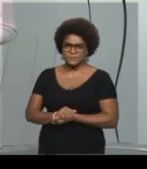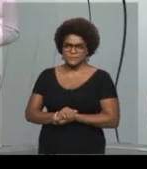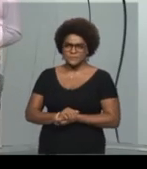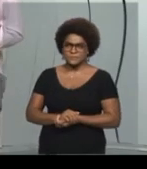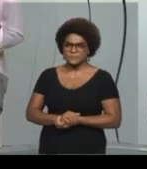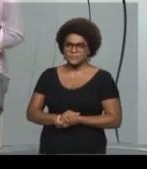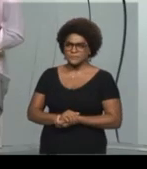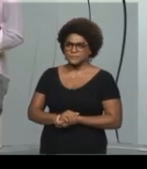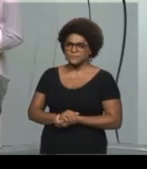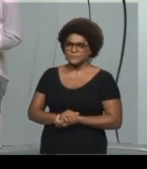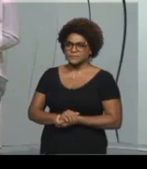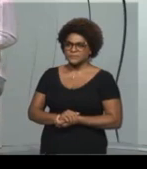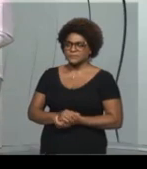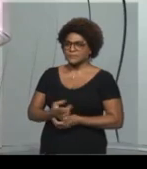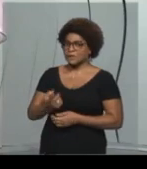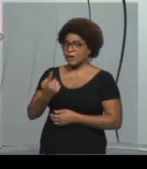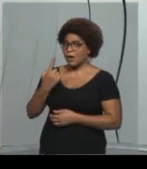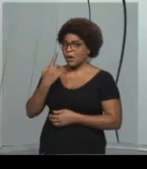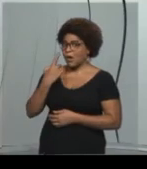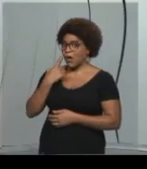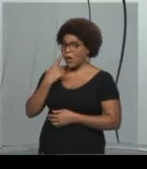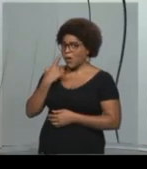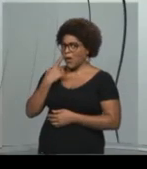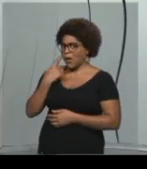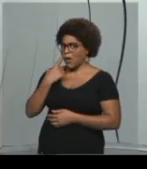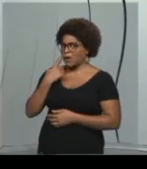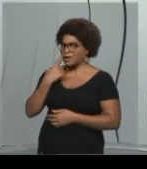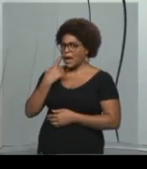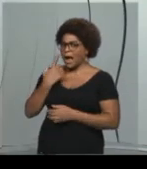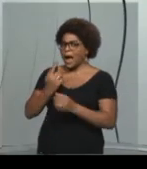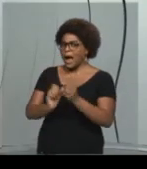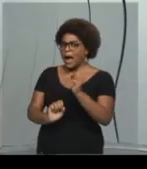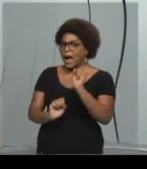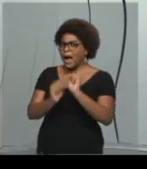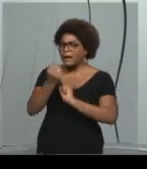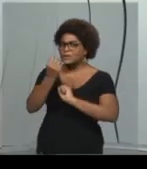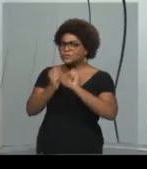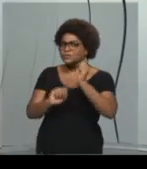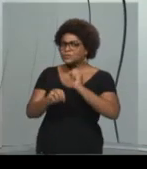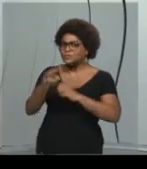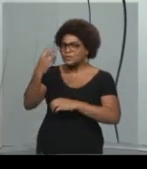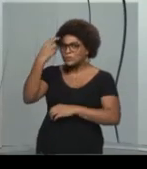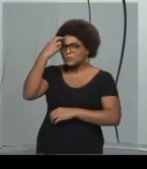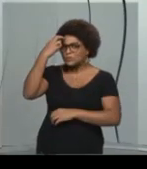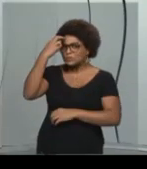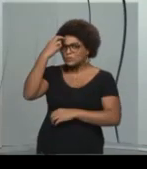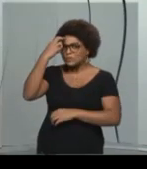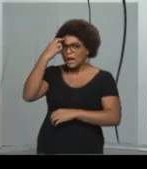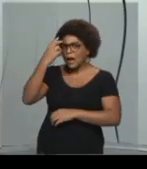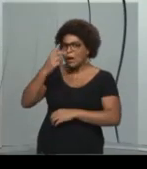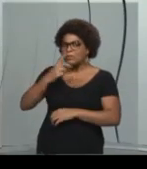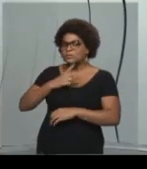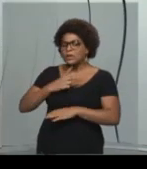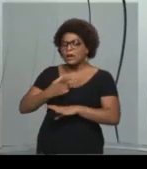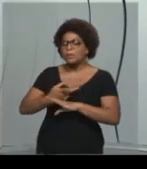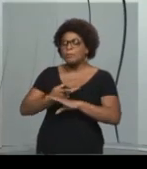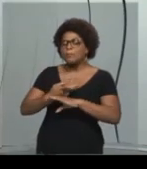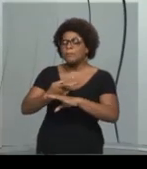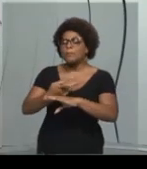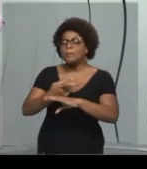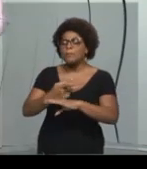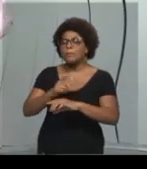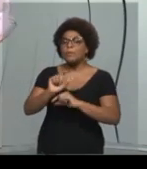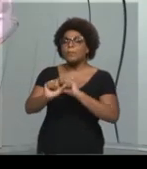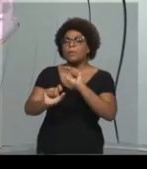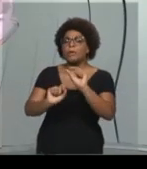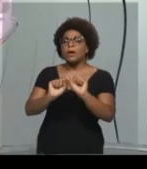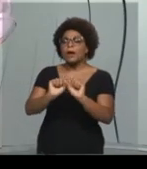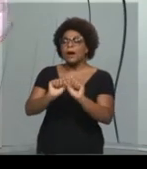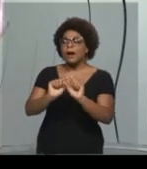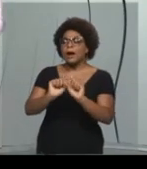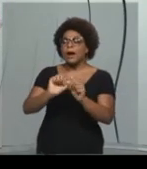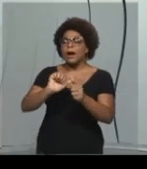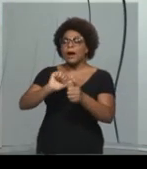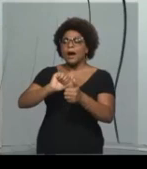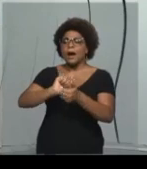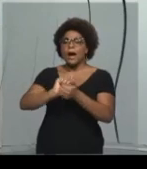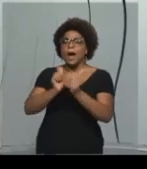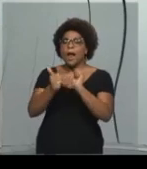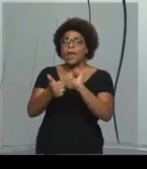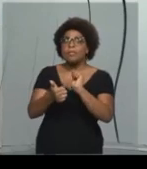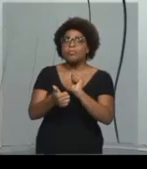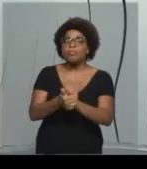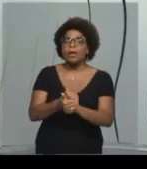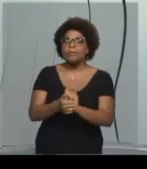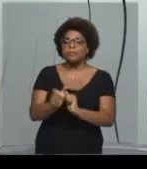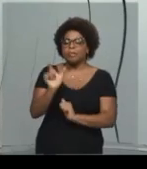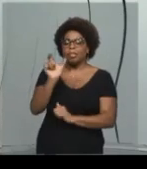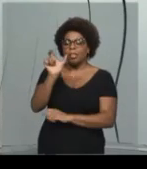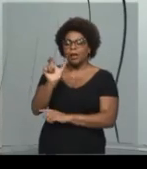cultural busca a simples adaptação do indivíduo a uma realidade social, sem que ele precise refletir